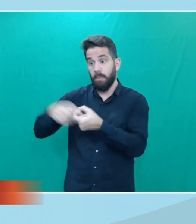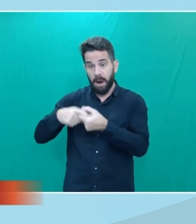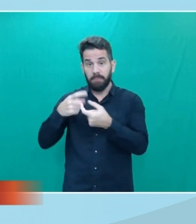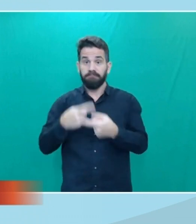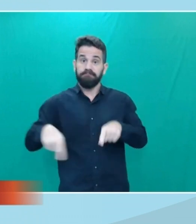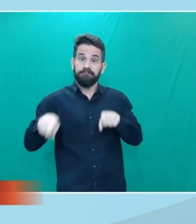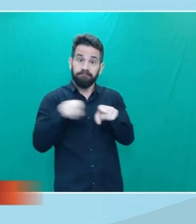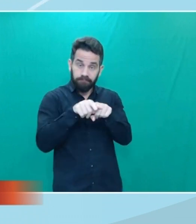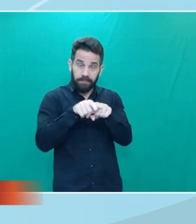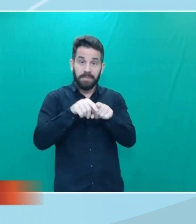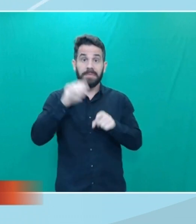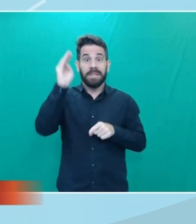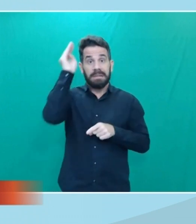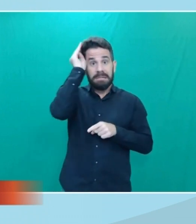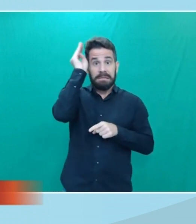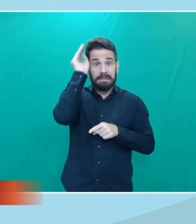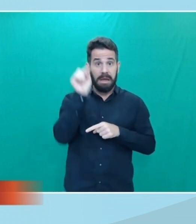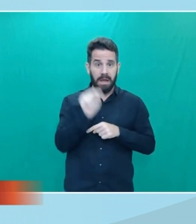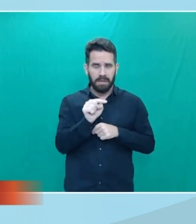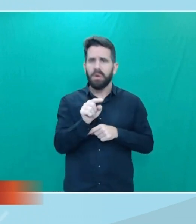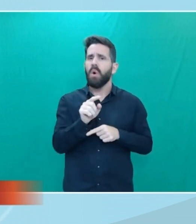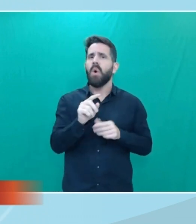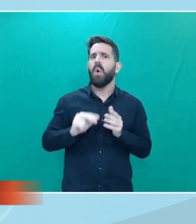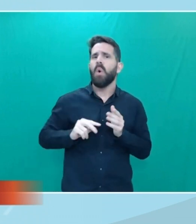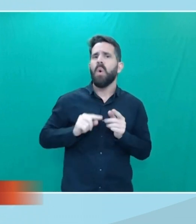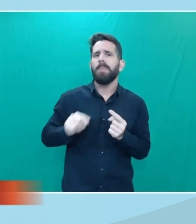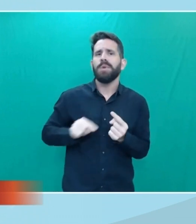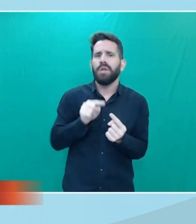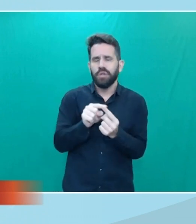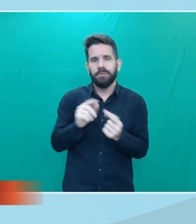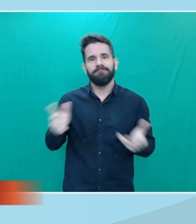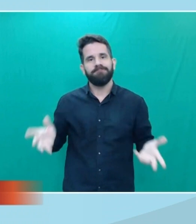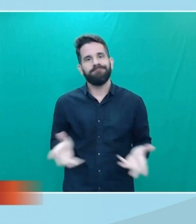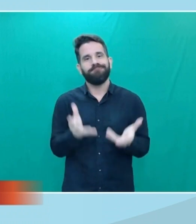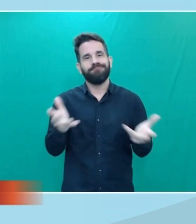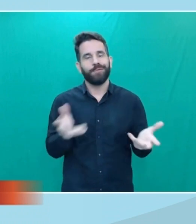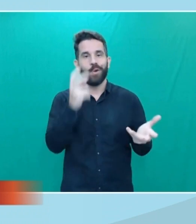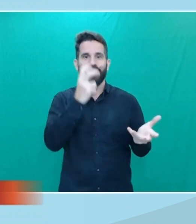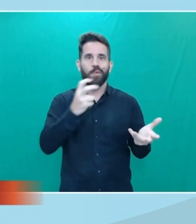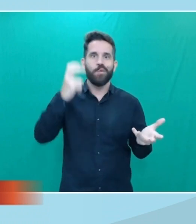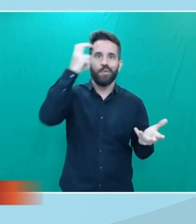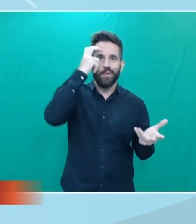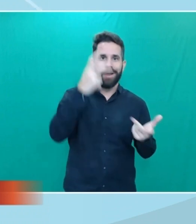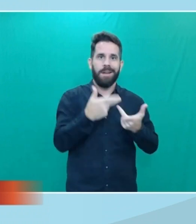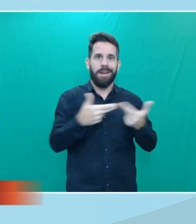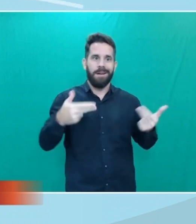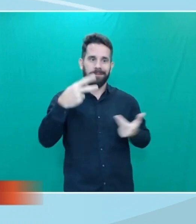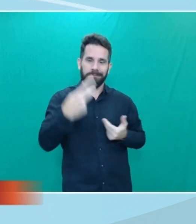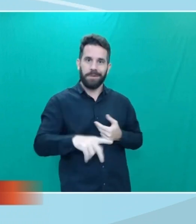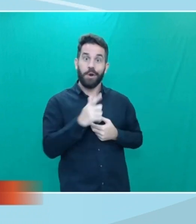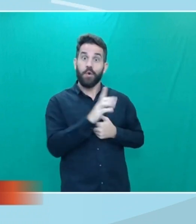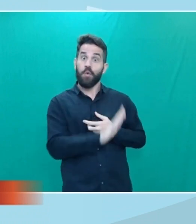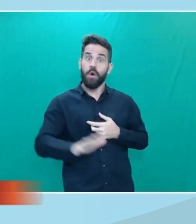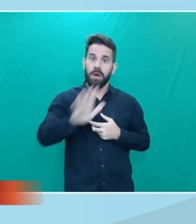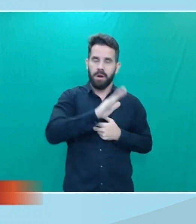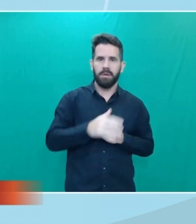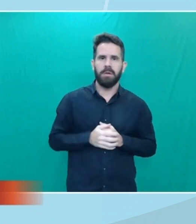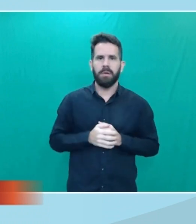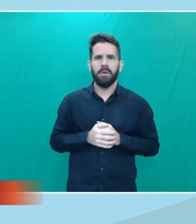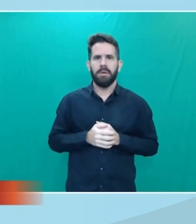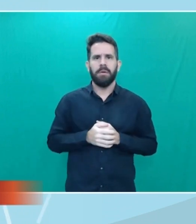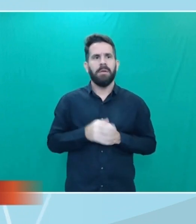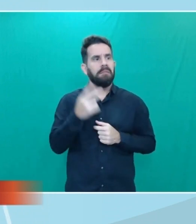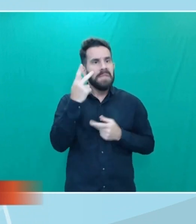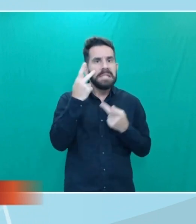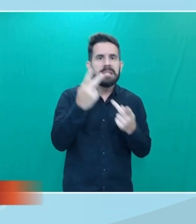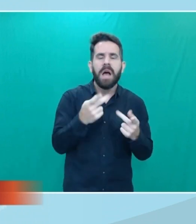objetivo desse edital é fomentar o cenário artístico goiano. Para visitar as exposições, basta ir à Vila Cultural Cora